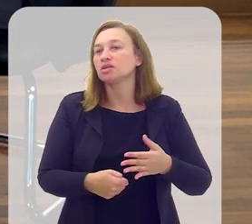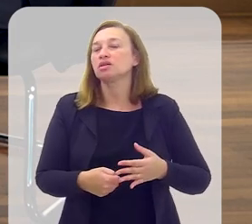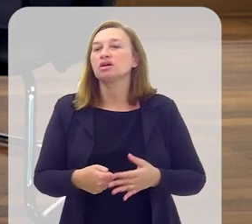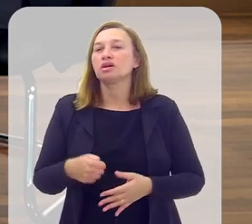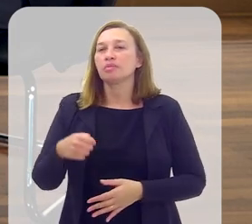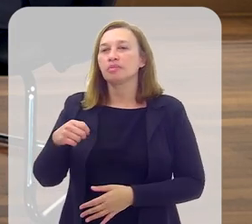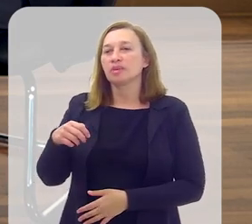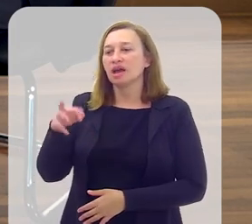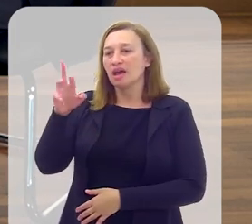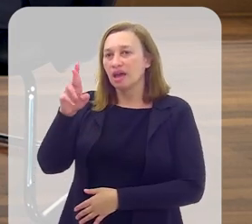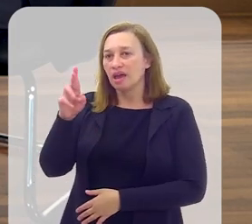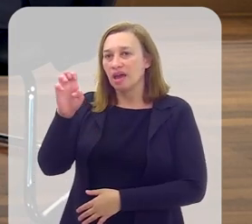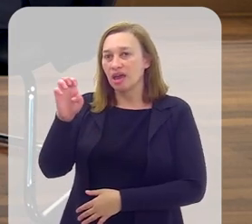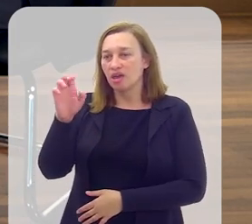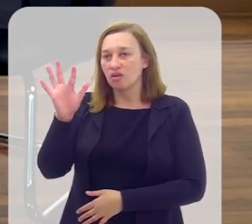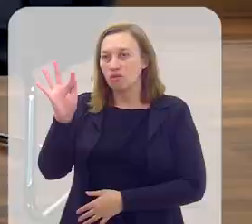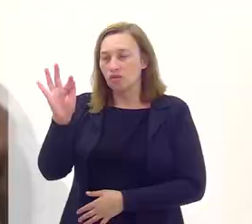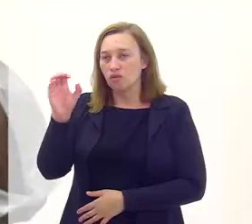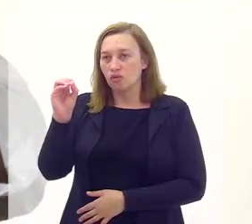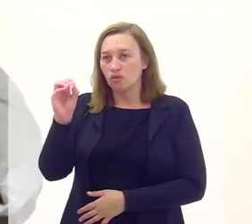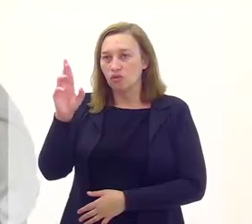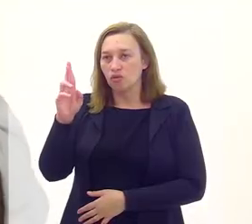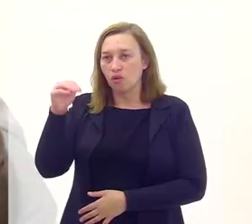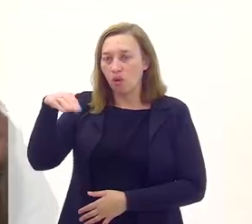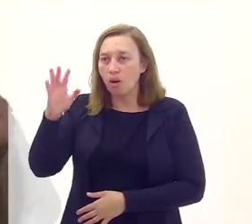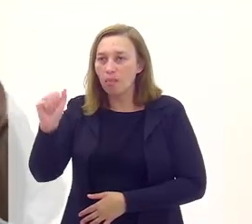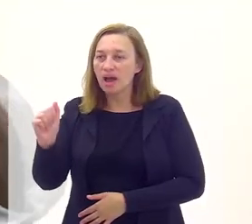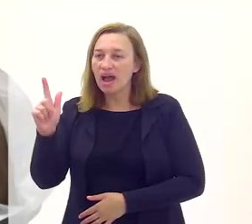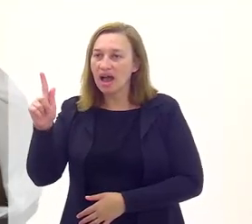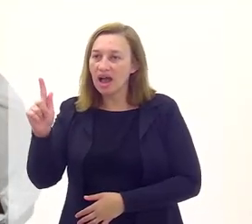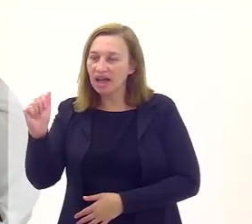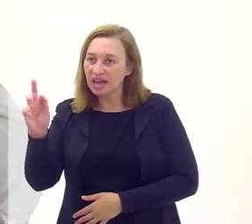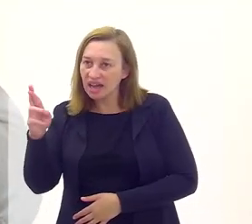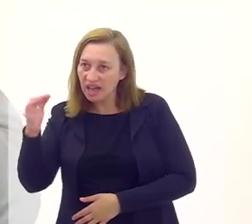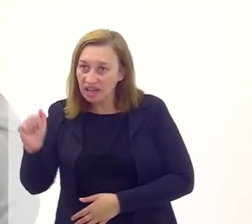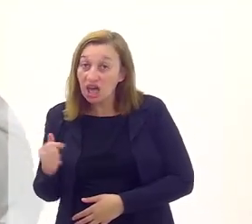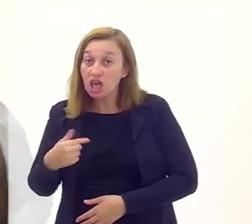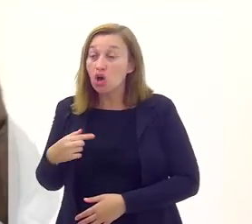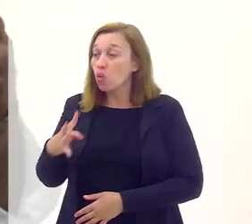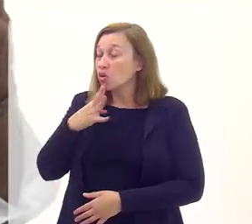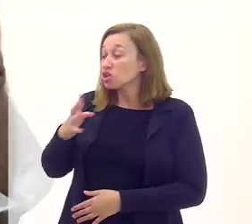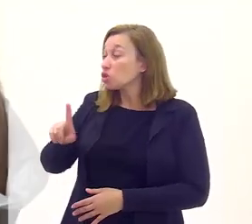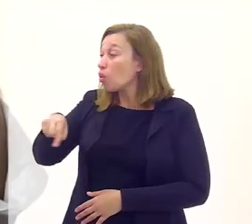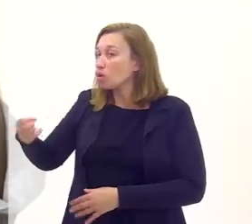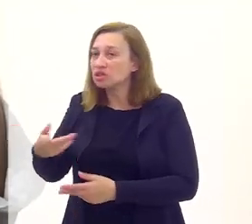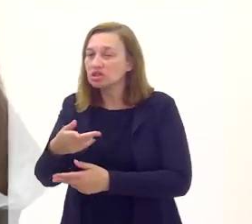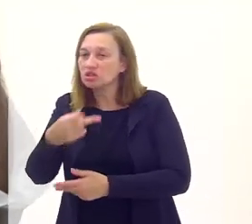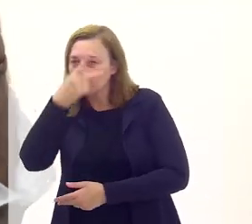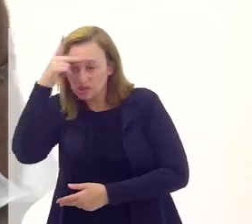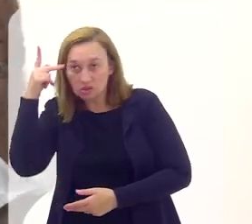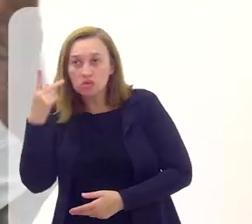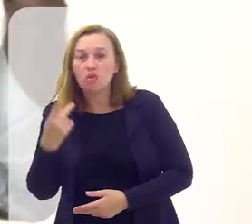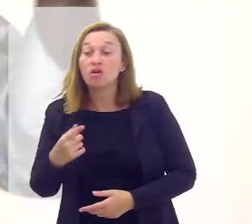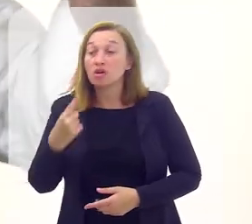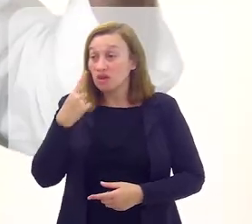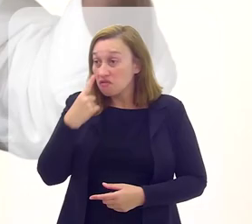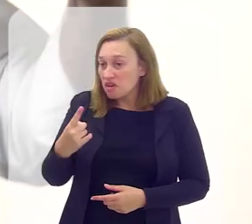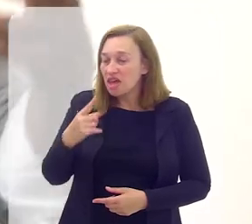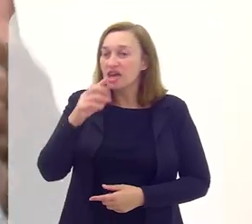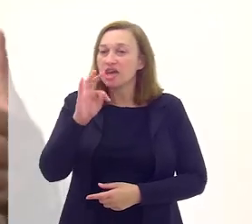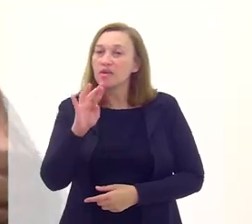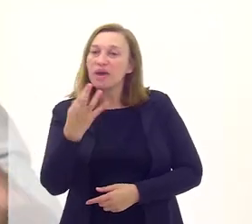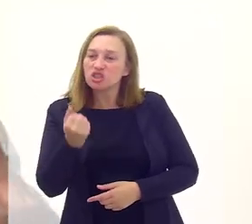agrária. E aí eu conheci Dom Mauro Morelli, Dom Adriano Hipólito, e vocês vejam como o Betinho